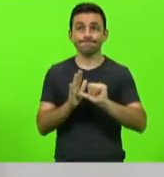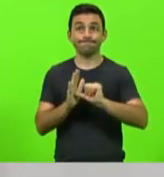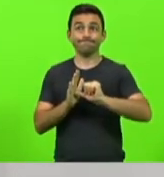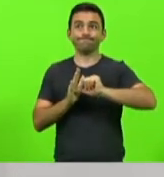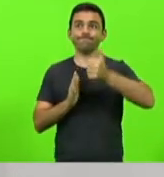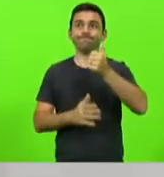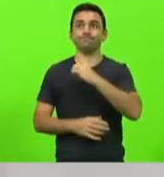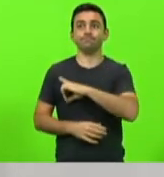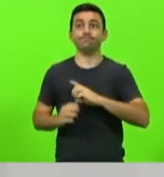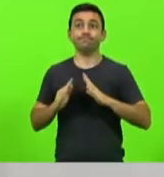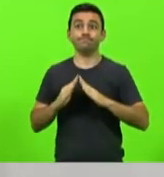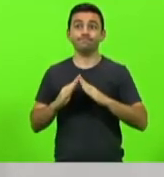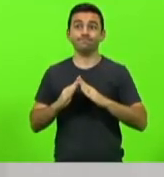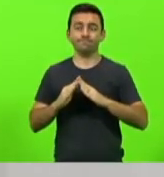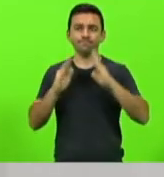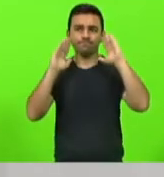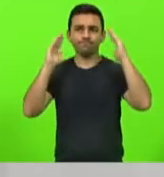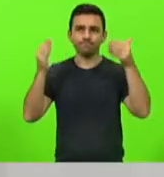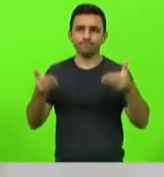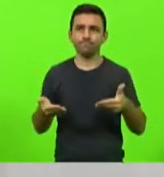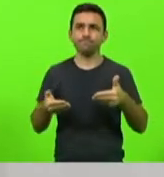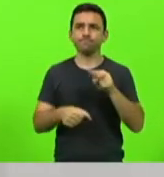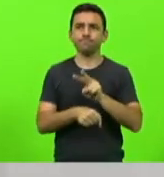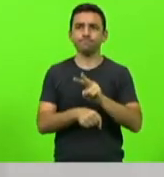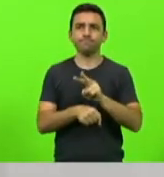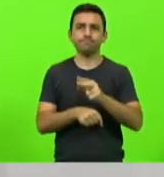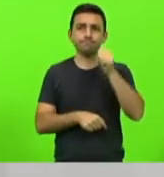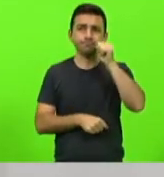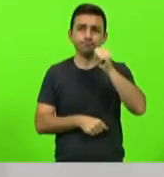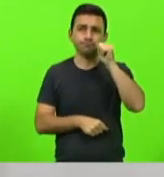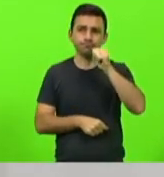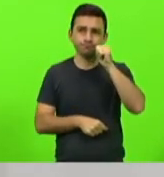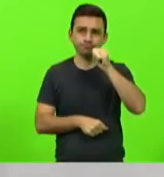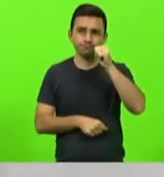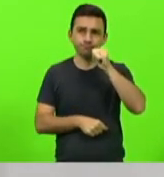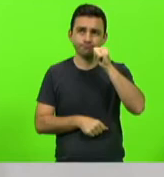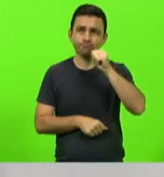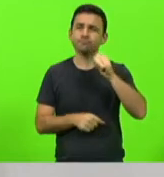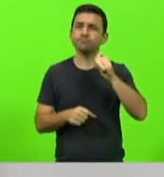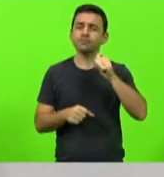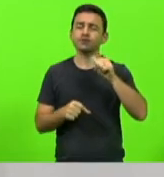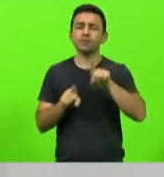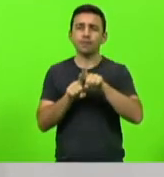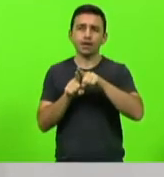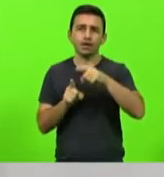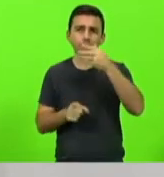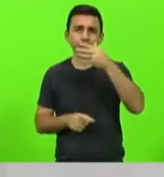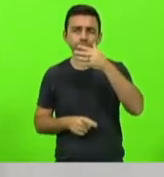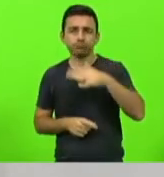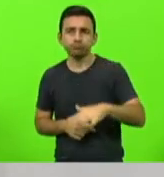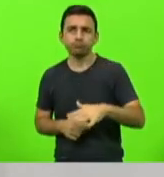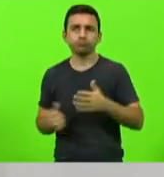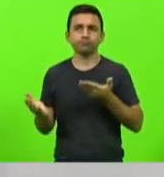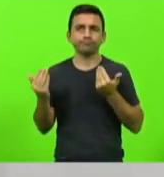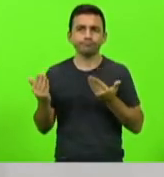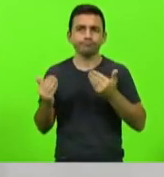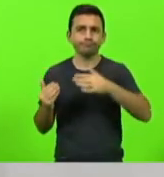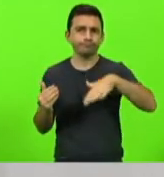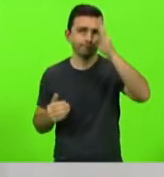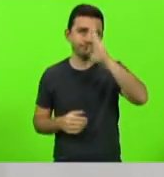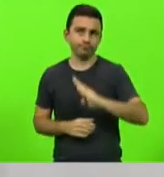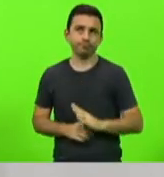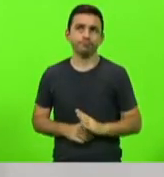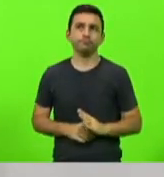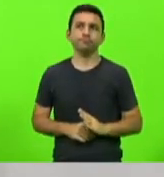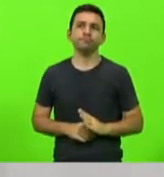delegacias especializadas de proteção à mulher, ao menor e ao adolescente do Brasil,